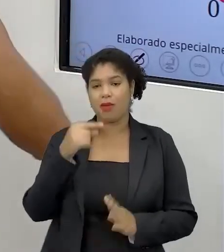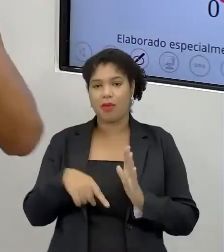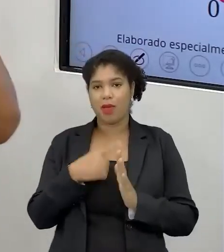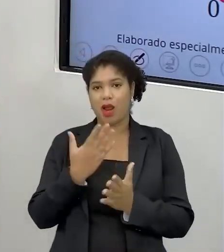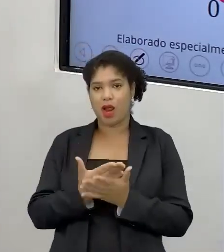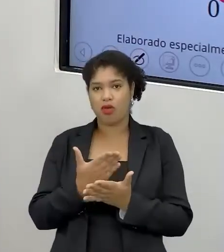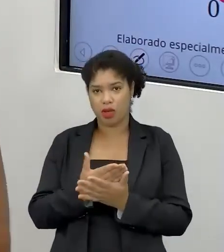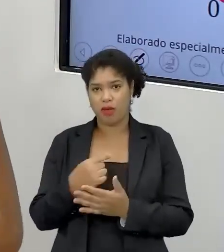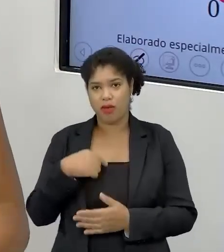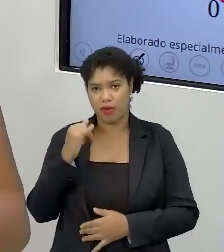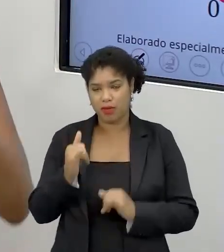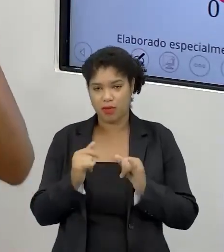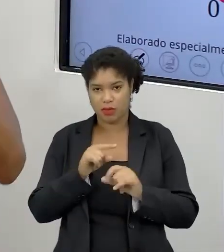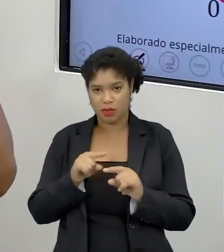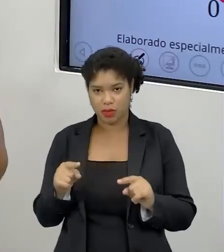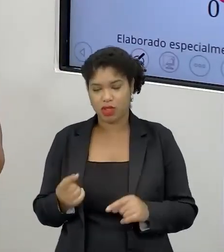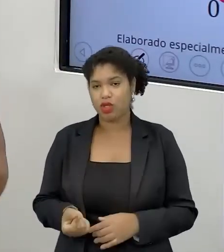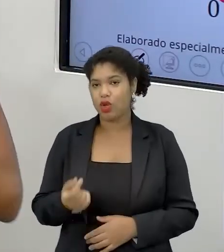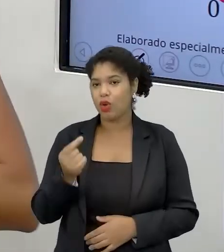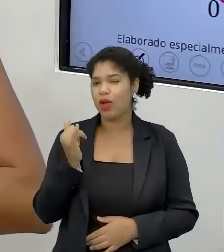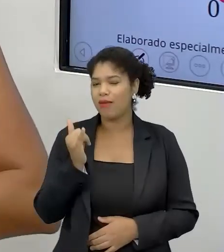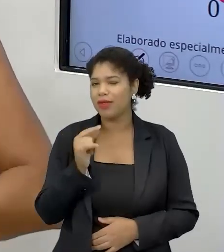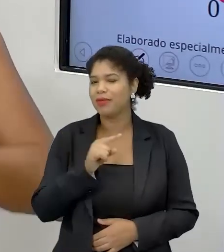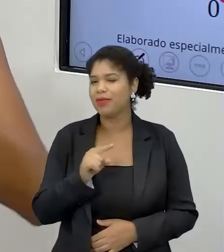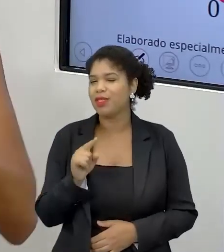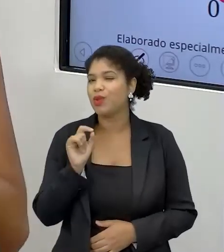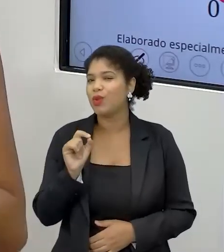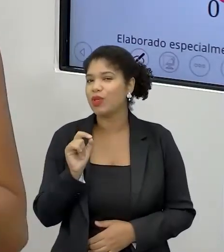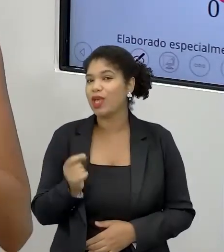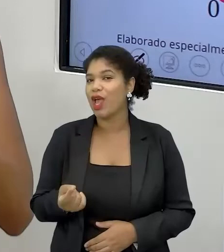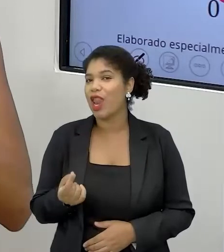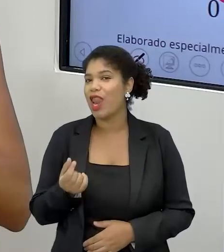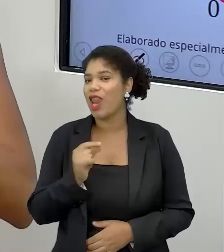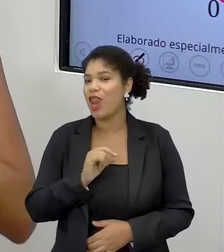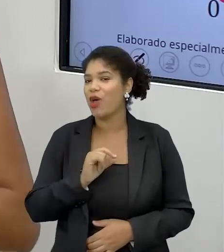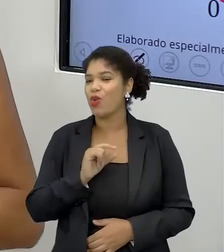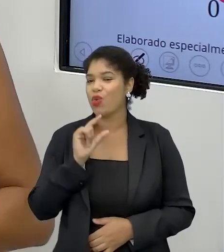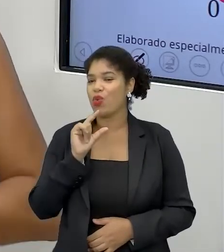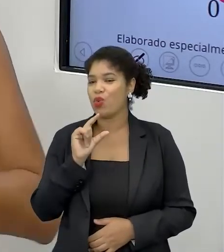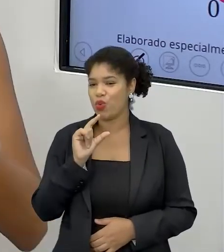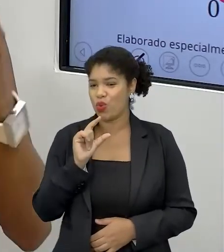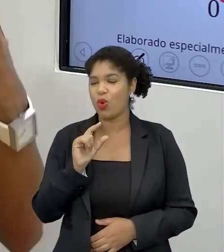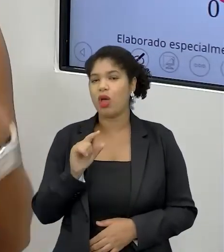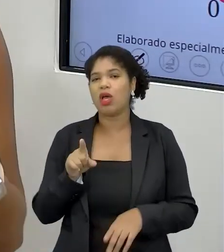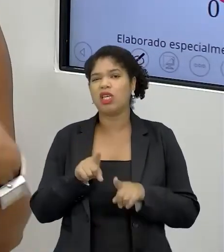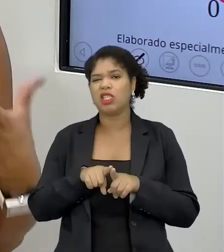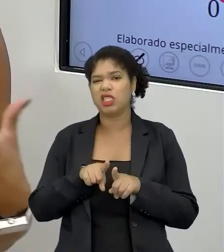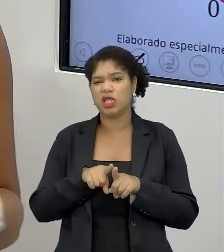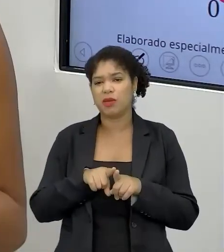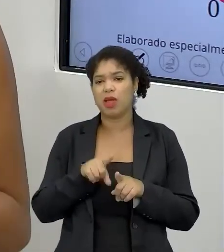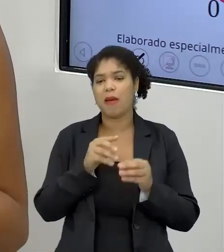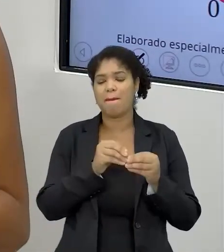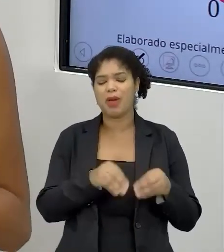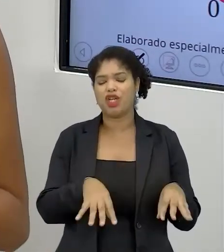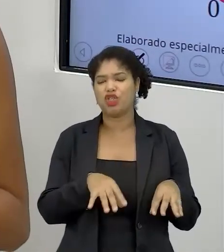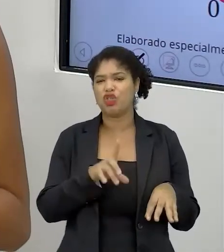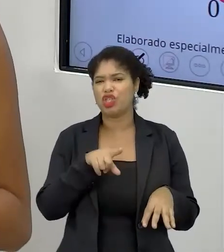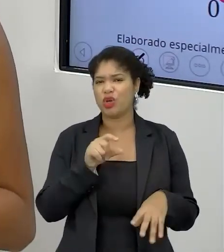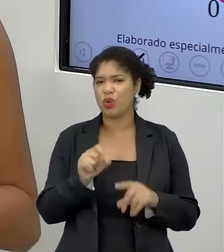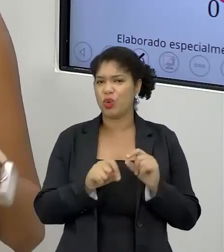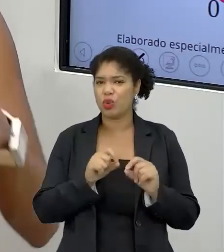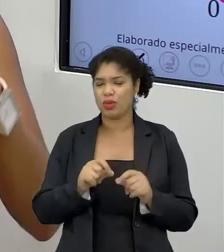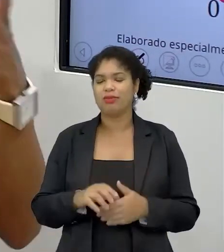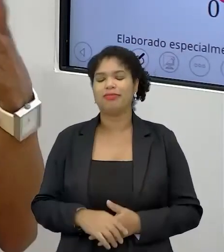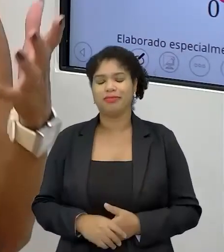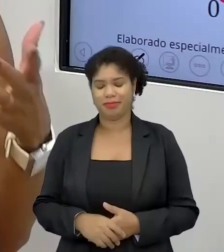vou dizer para você agora o que é o lucro e o que é prejuízo quando a gente fala matematicamente disso,